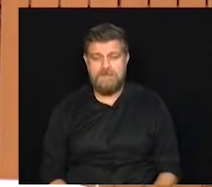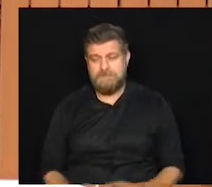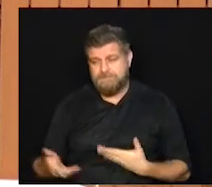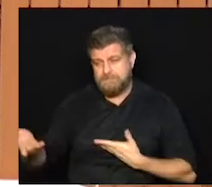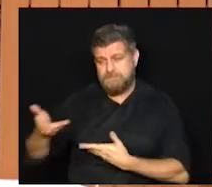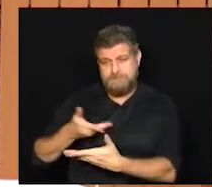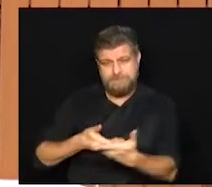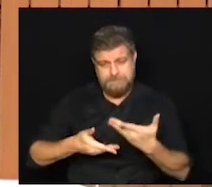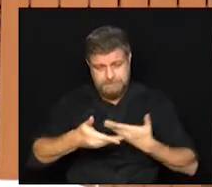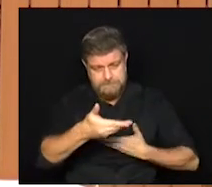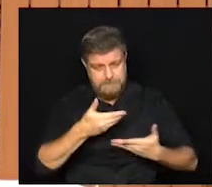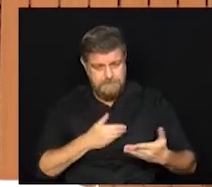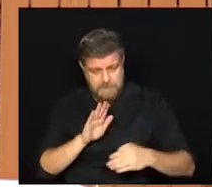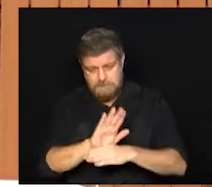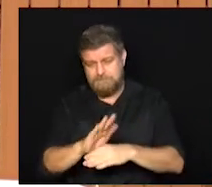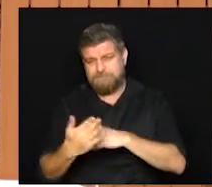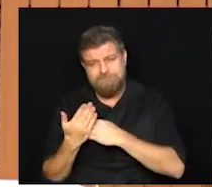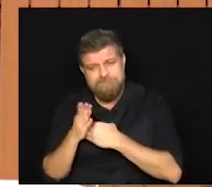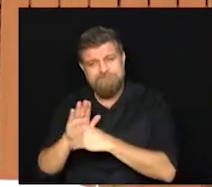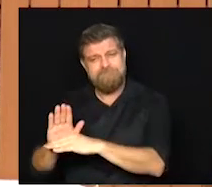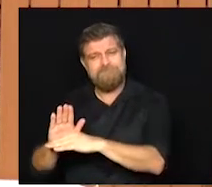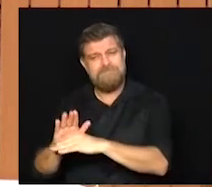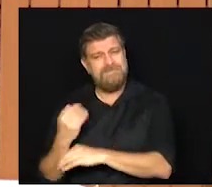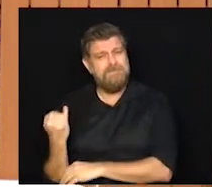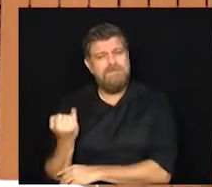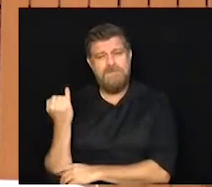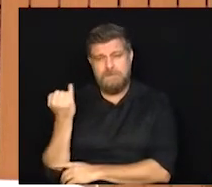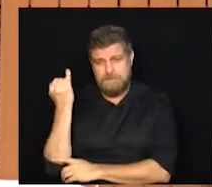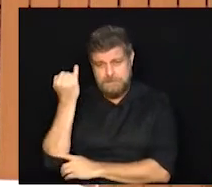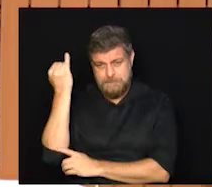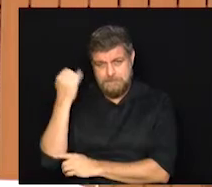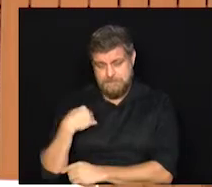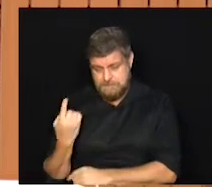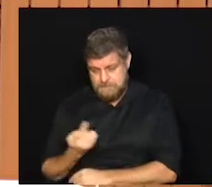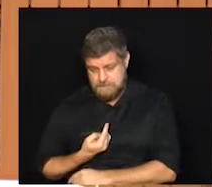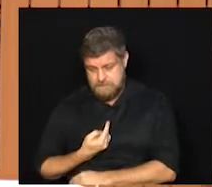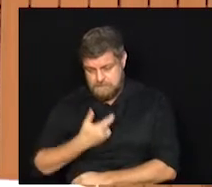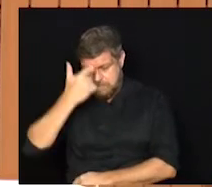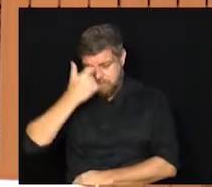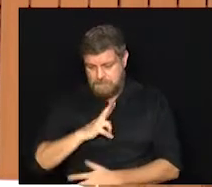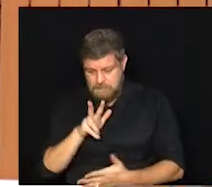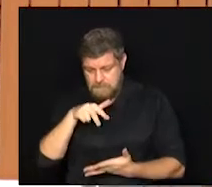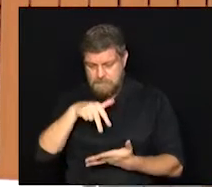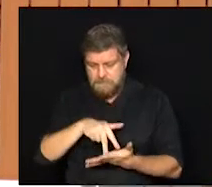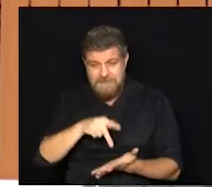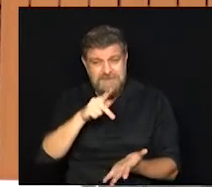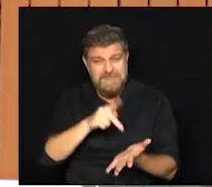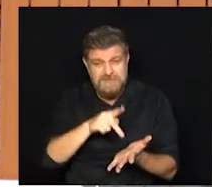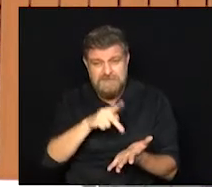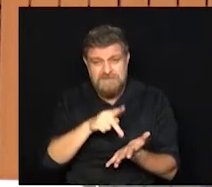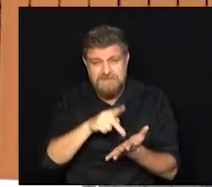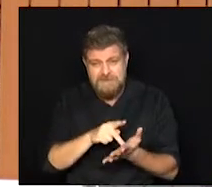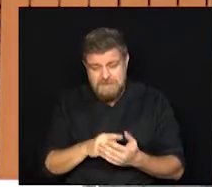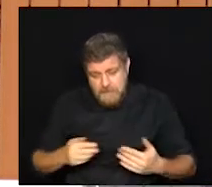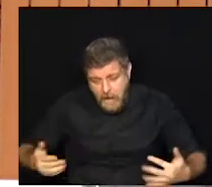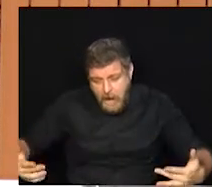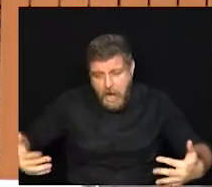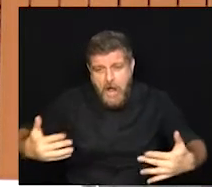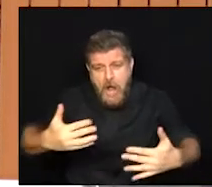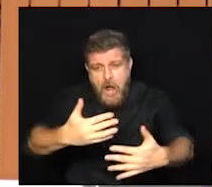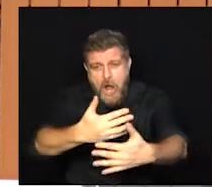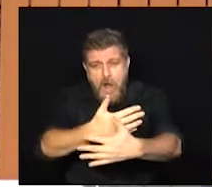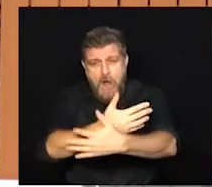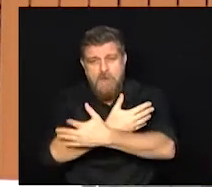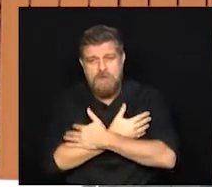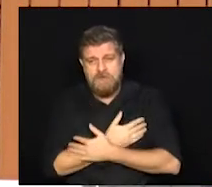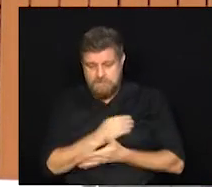interagir hoje é muito importante para que eles sintam que nós estamos aqui para realmente poder acolher eles. Nós vamos estar